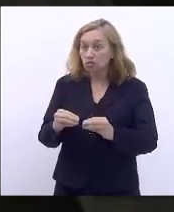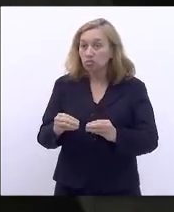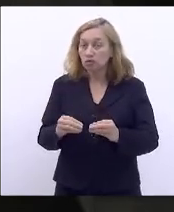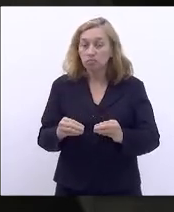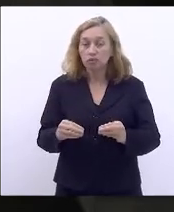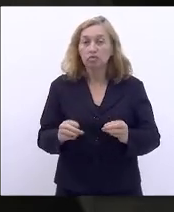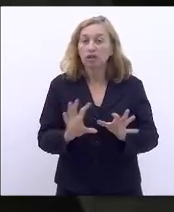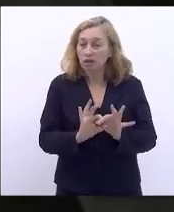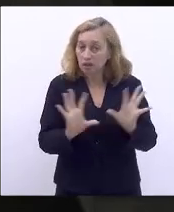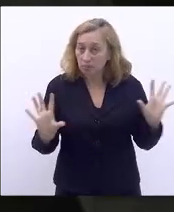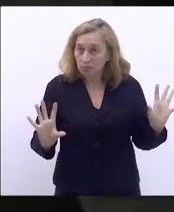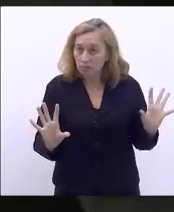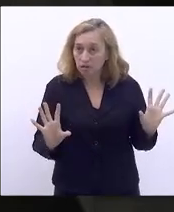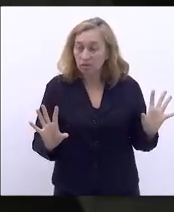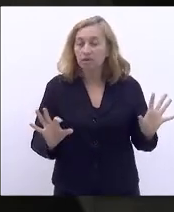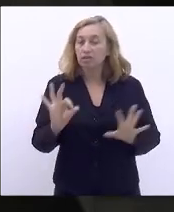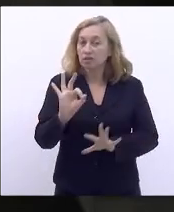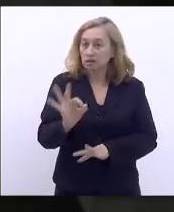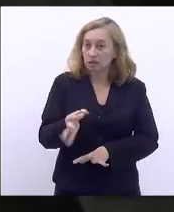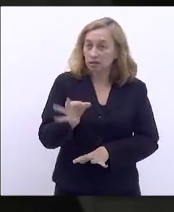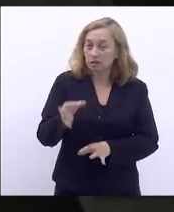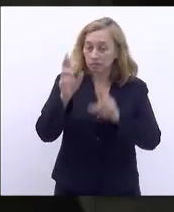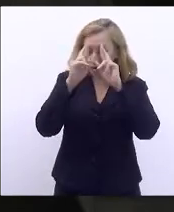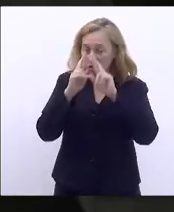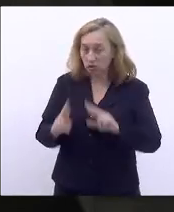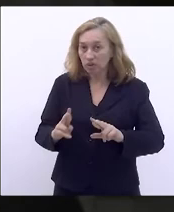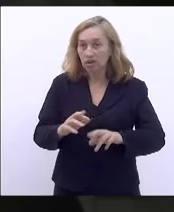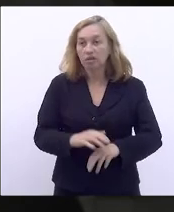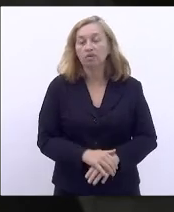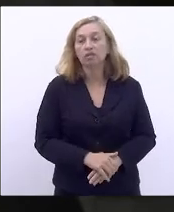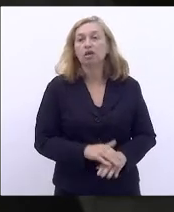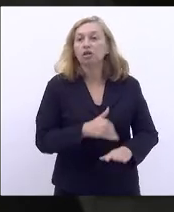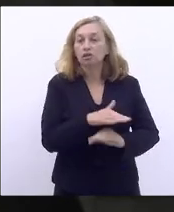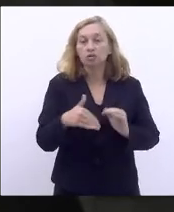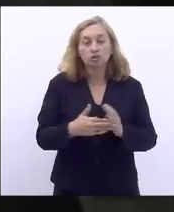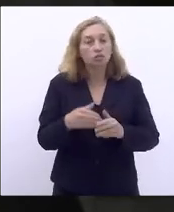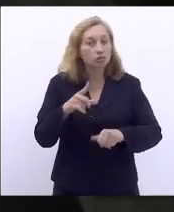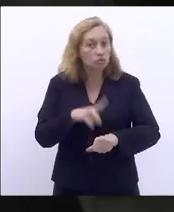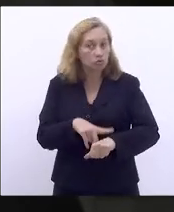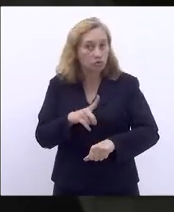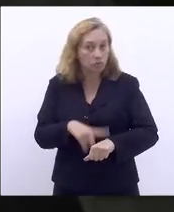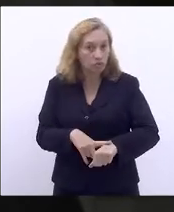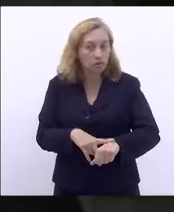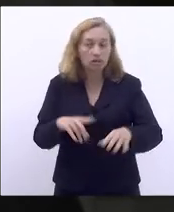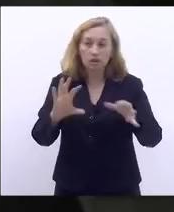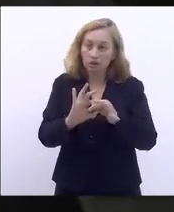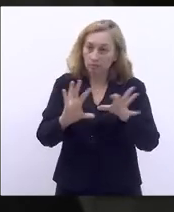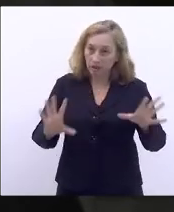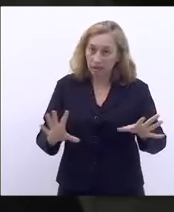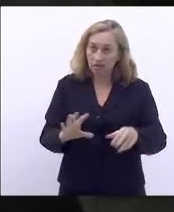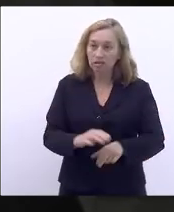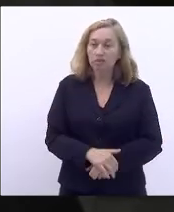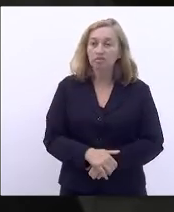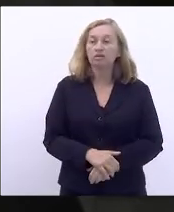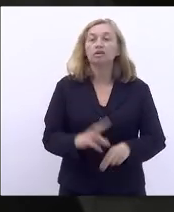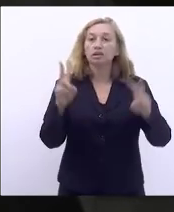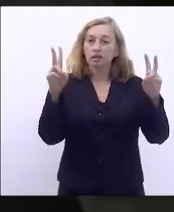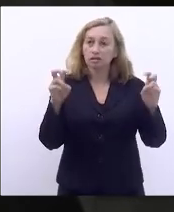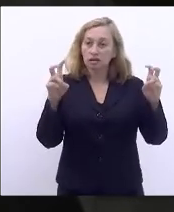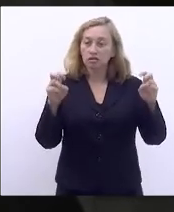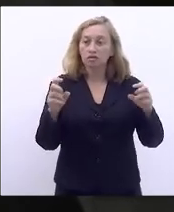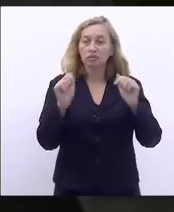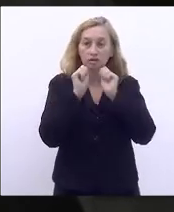legal foi devidamente respeitado. E em todas as etapas de deliberação desta matéria na